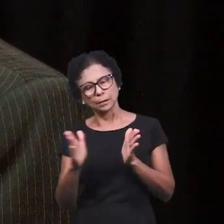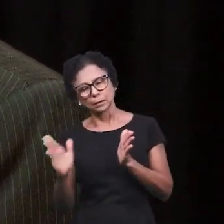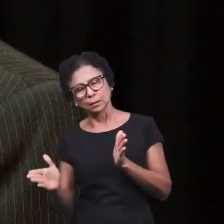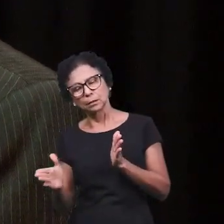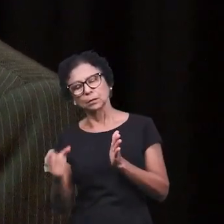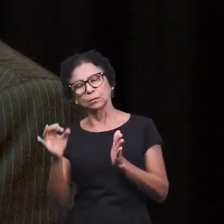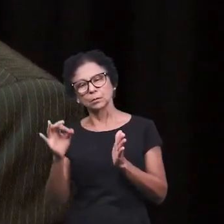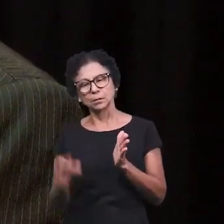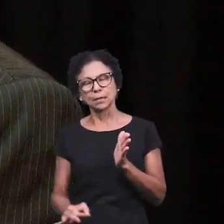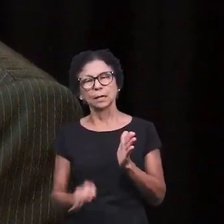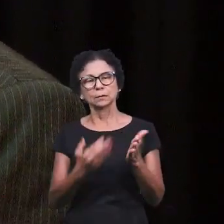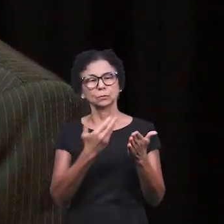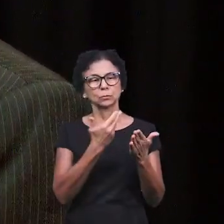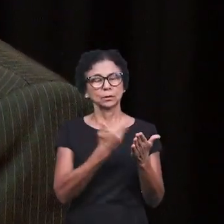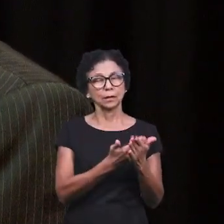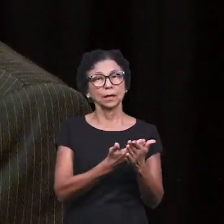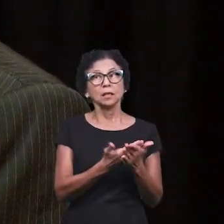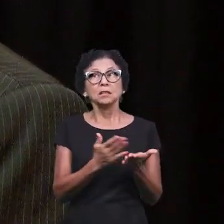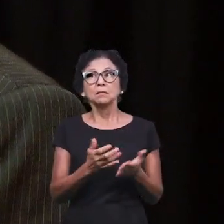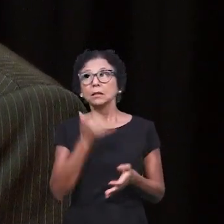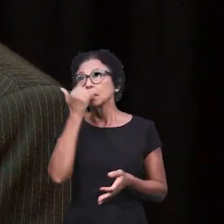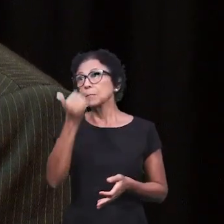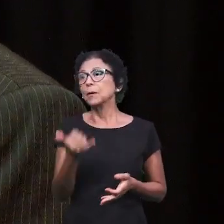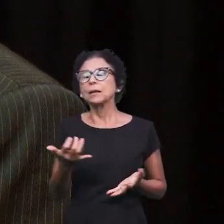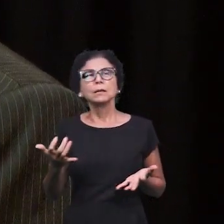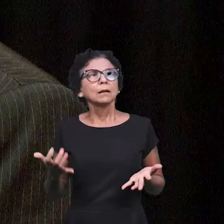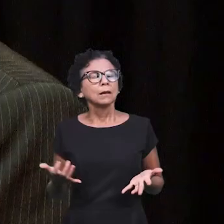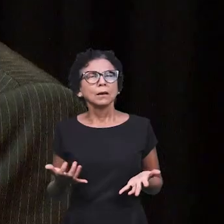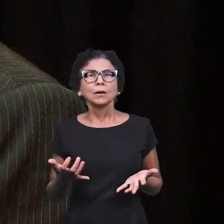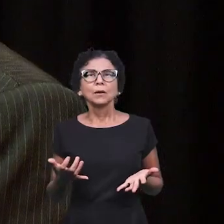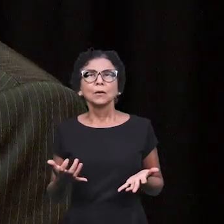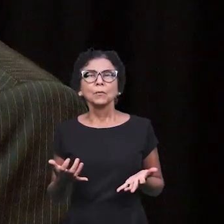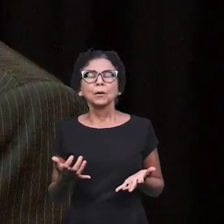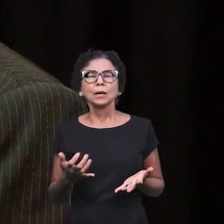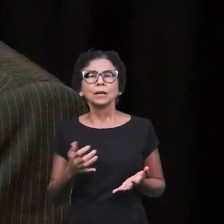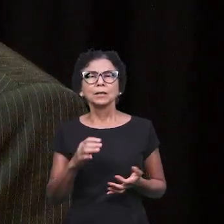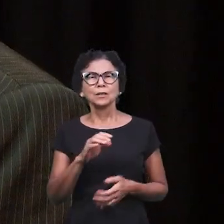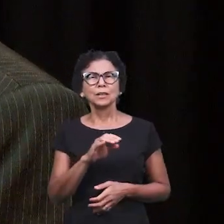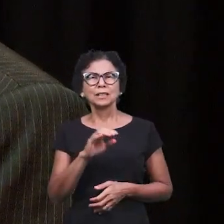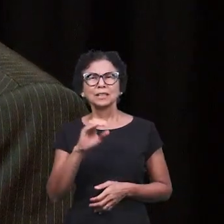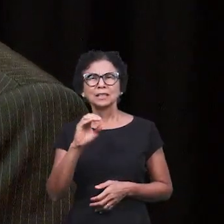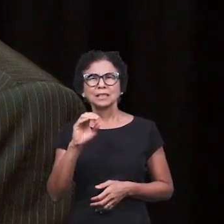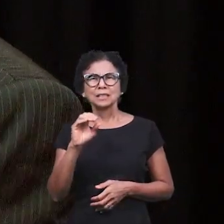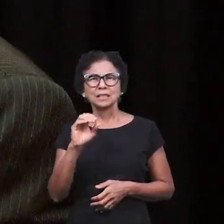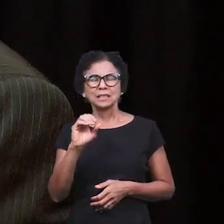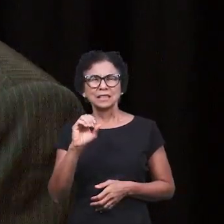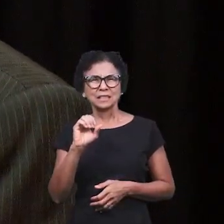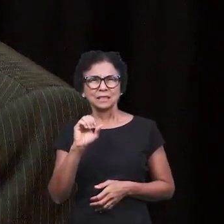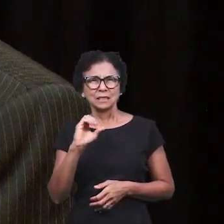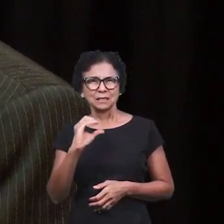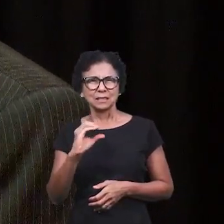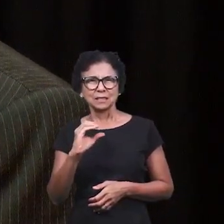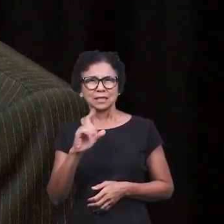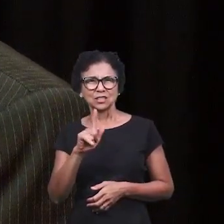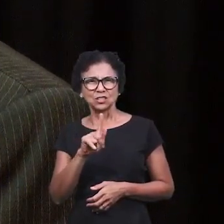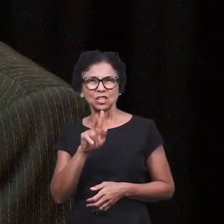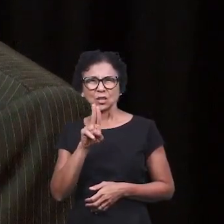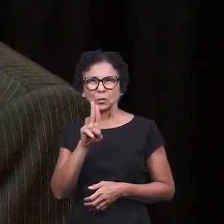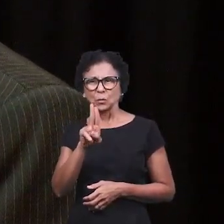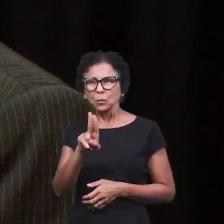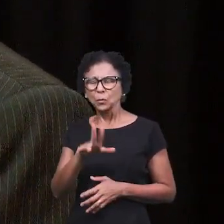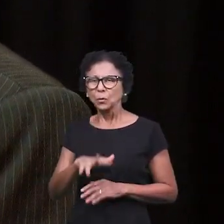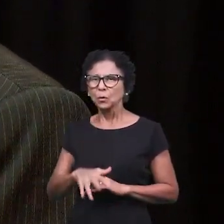eu fiz todo aquele processo, aquela preparação ali, e, sem esperar, aparece o edital da